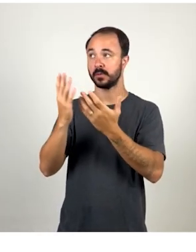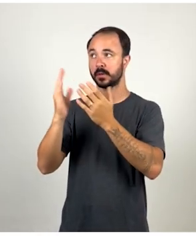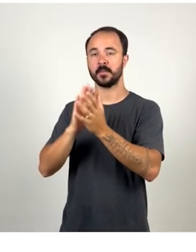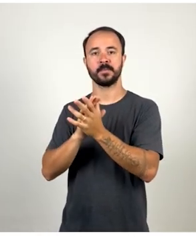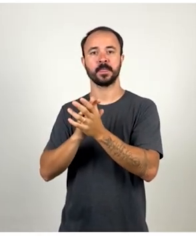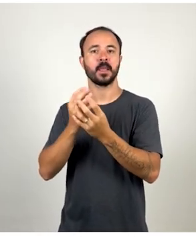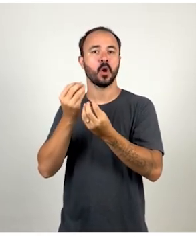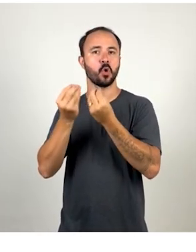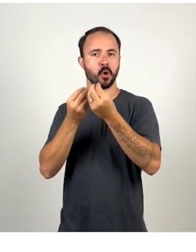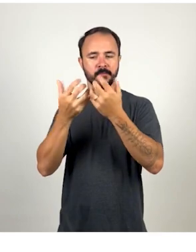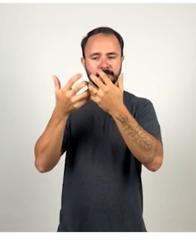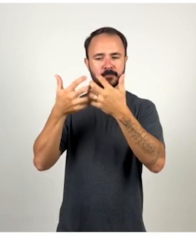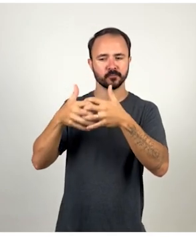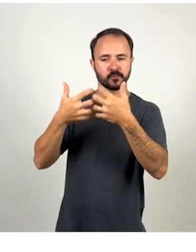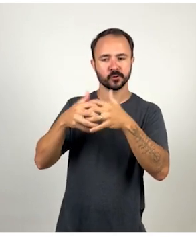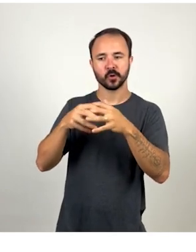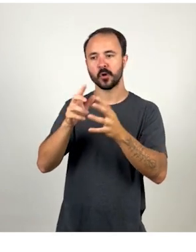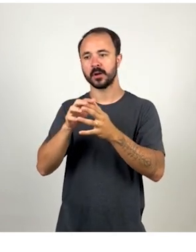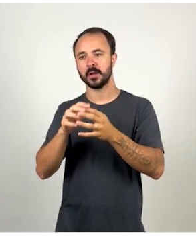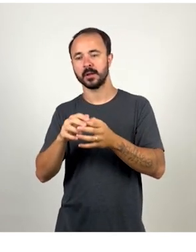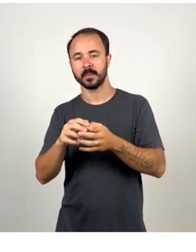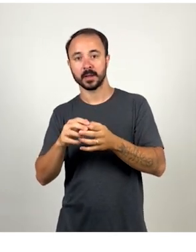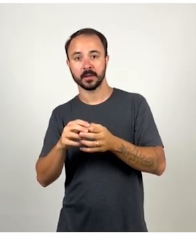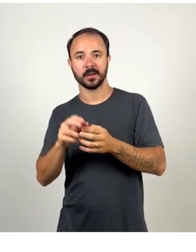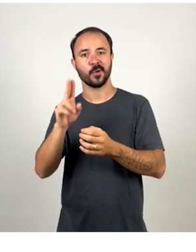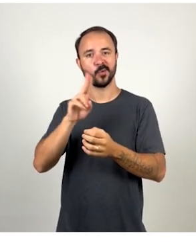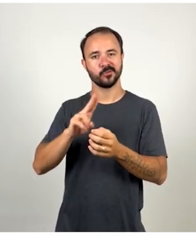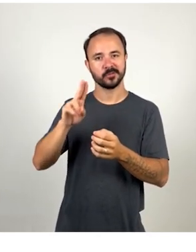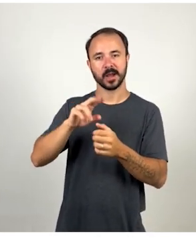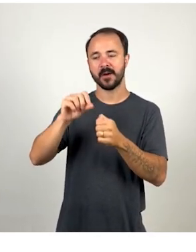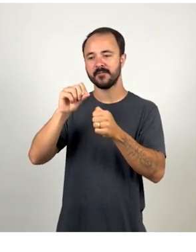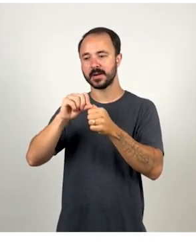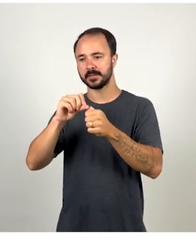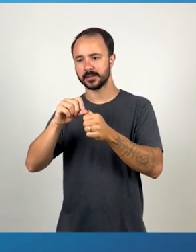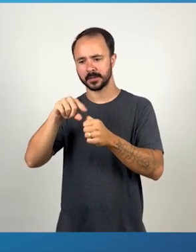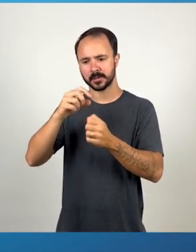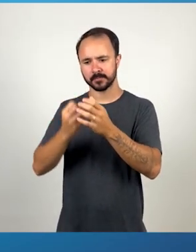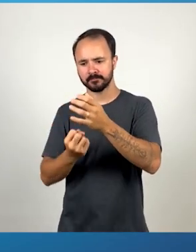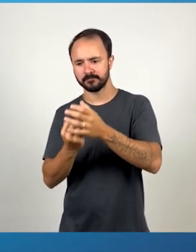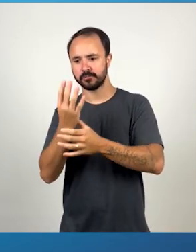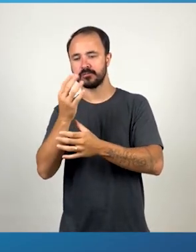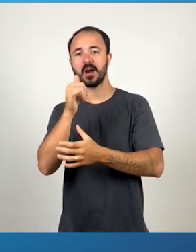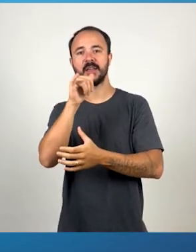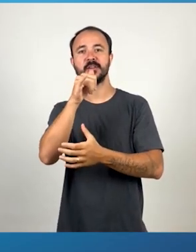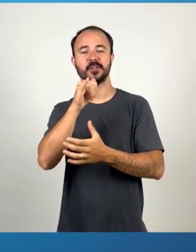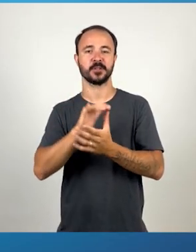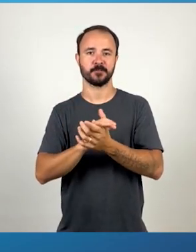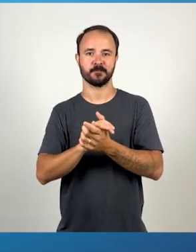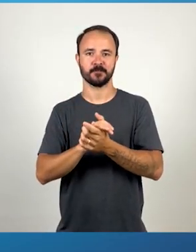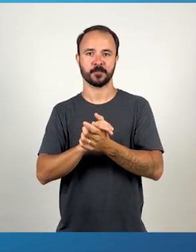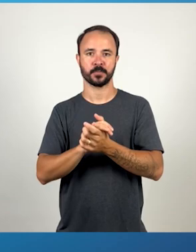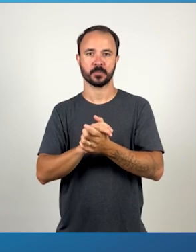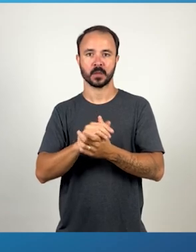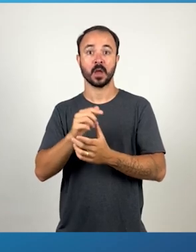é feita a produção desse tipo de energia, tá? Você tem ali no fundo, né, na parte